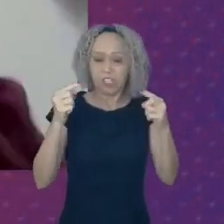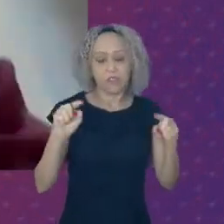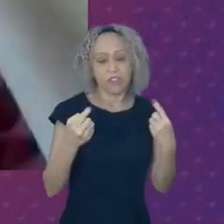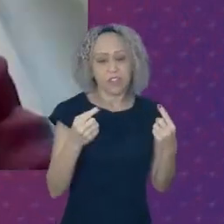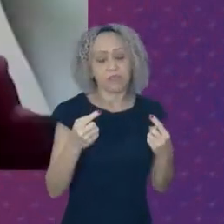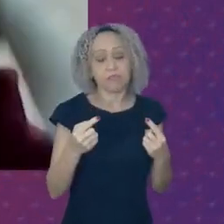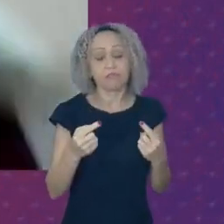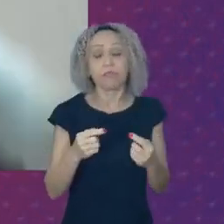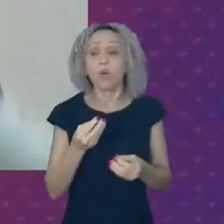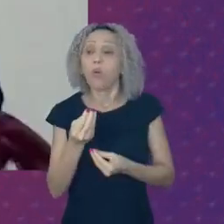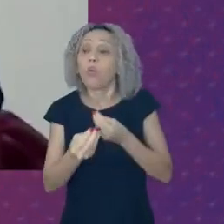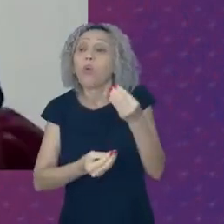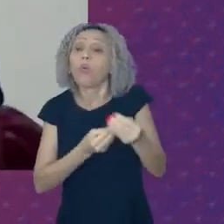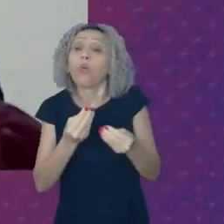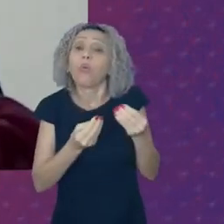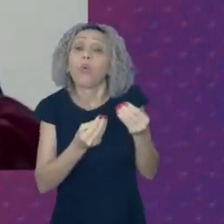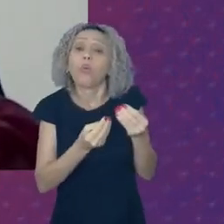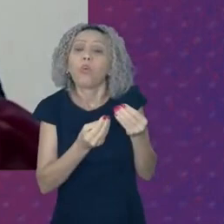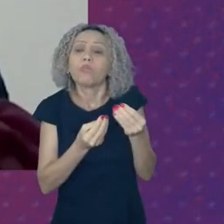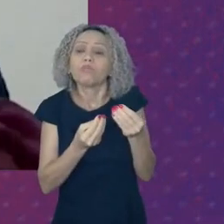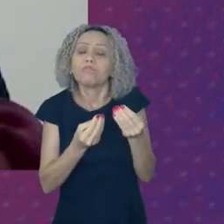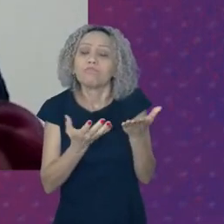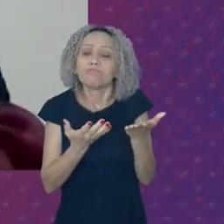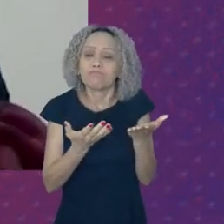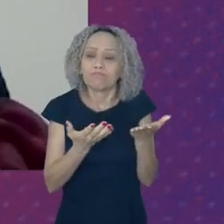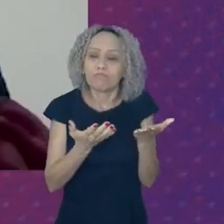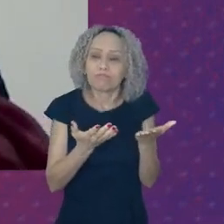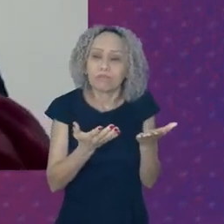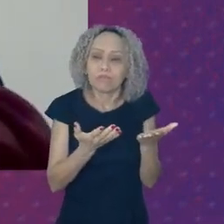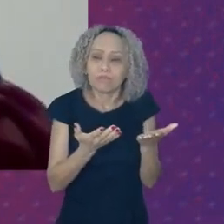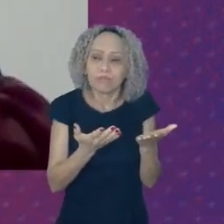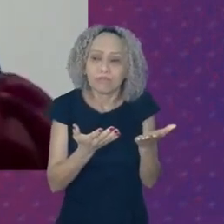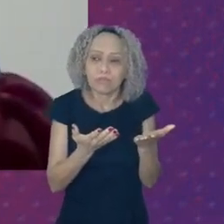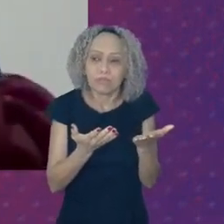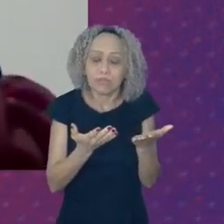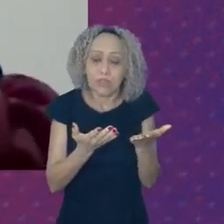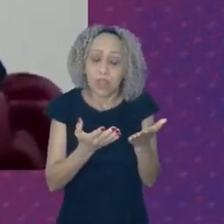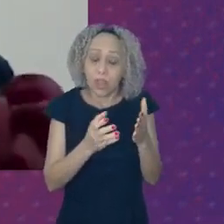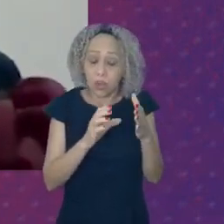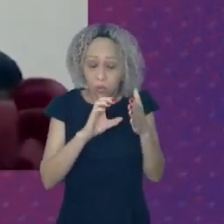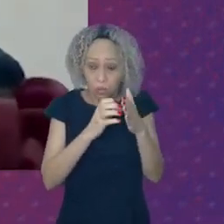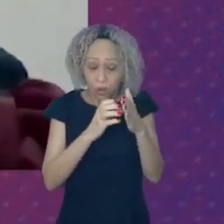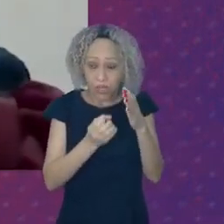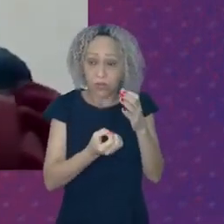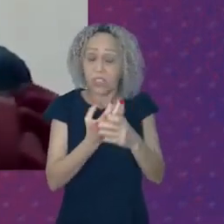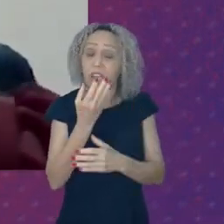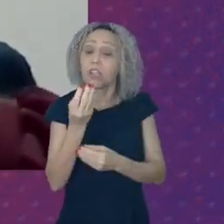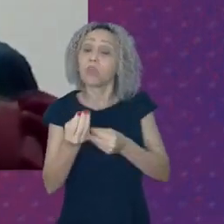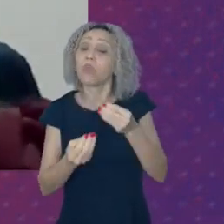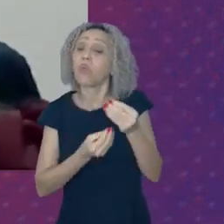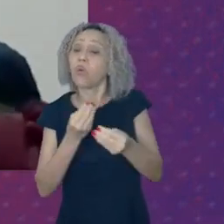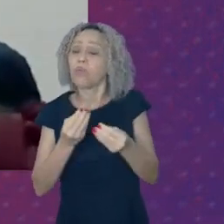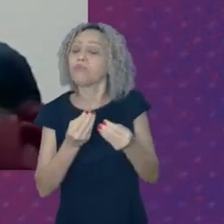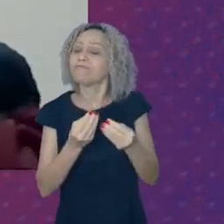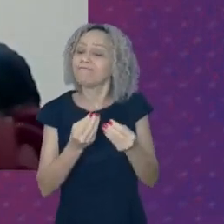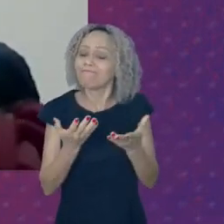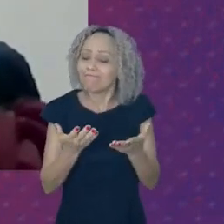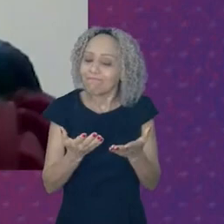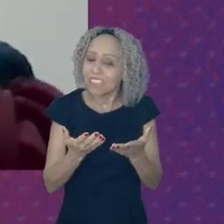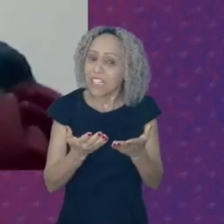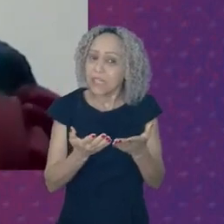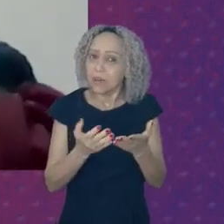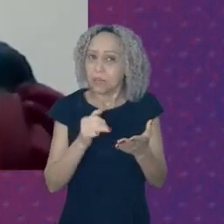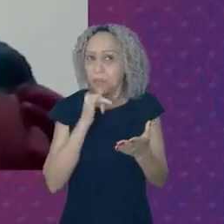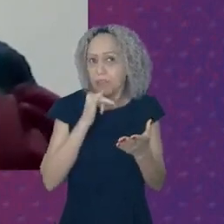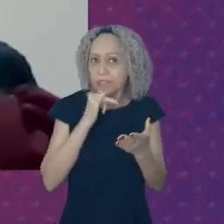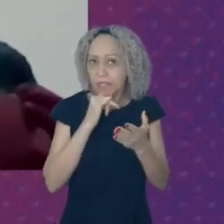esse lugar como um lugar dos homens. Então, você está ocupando esse lugar,